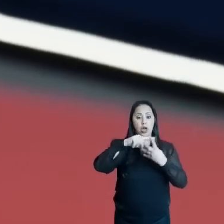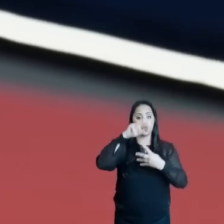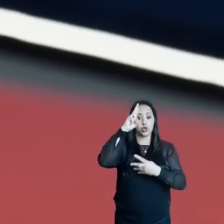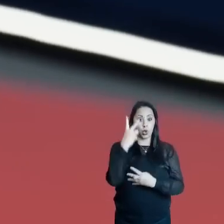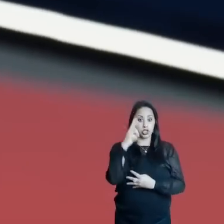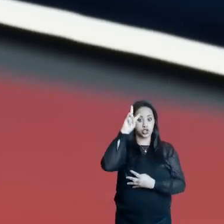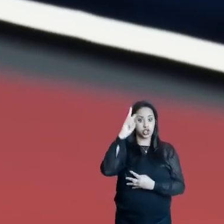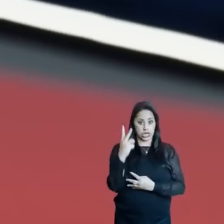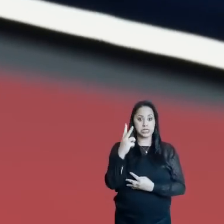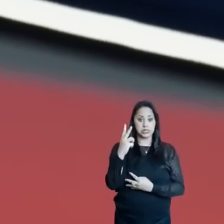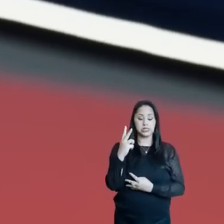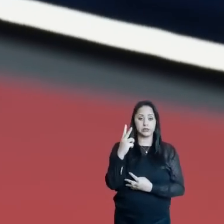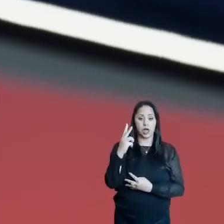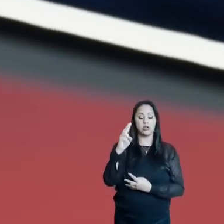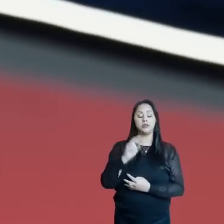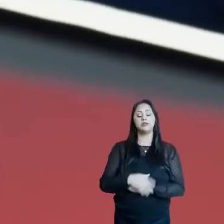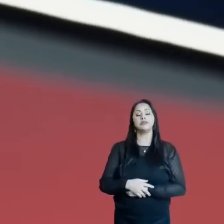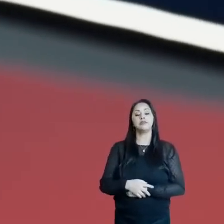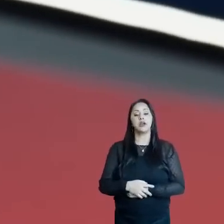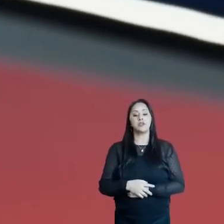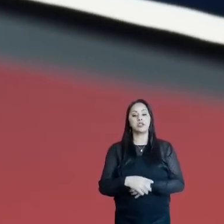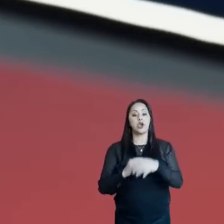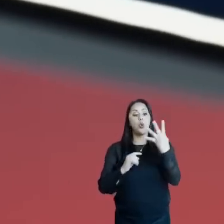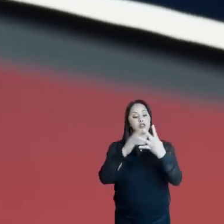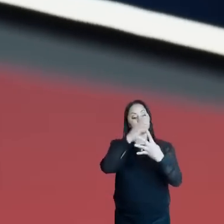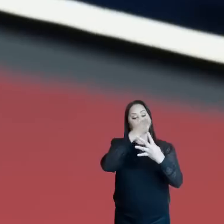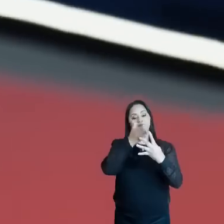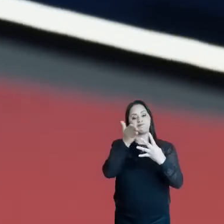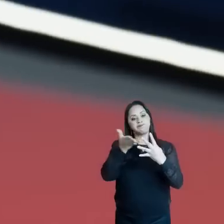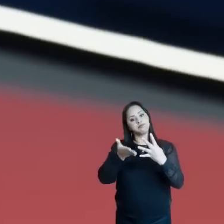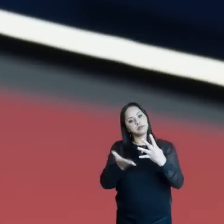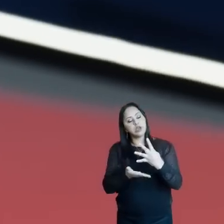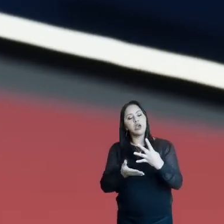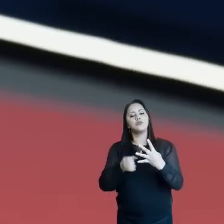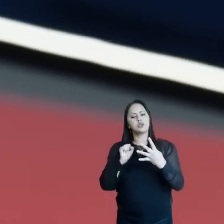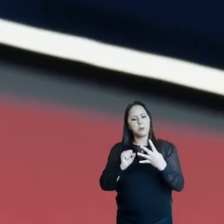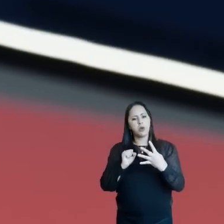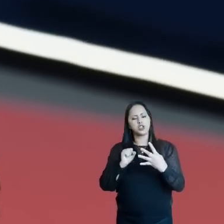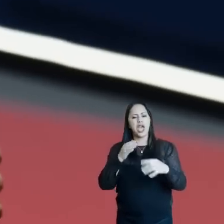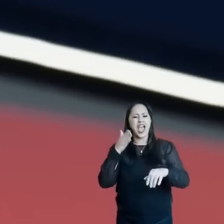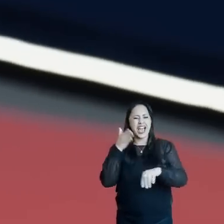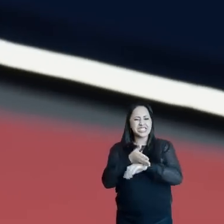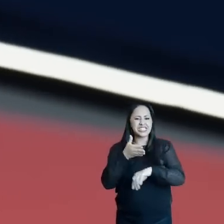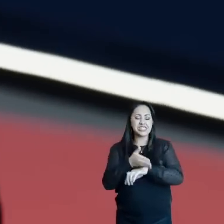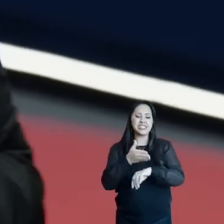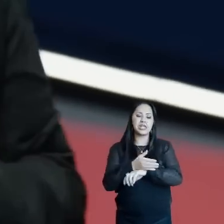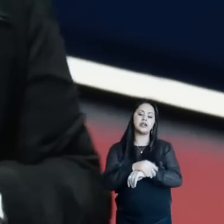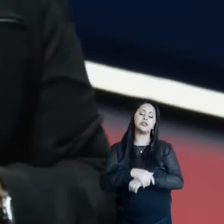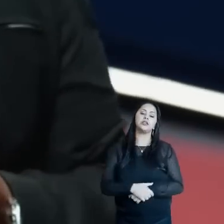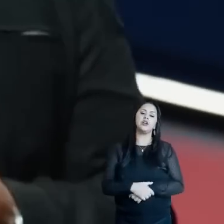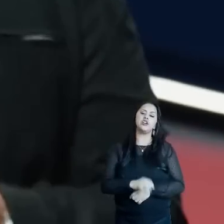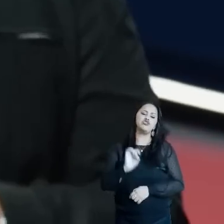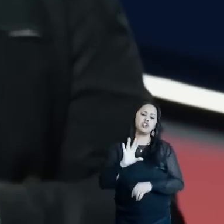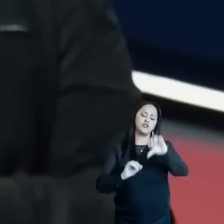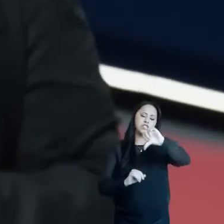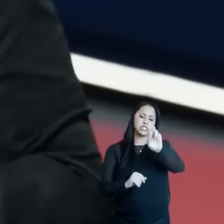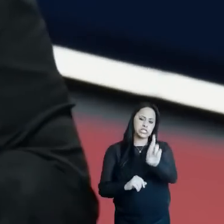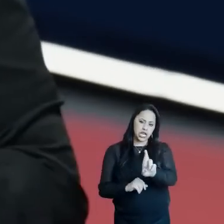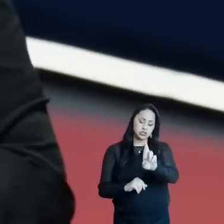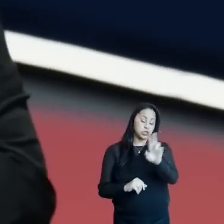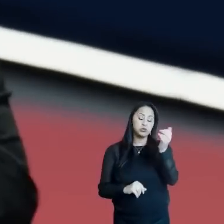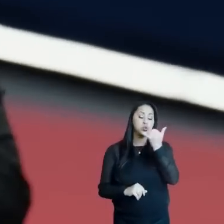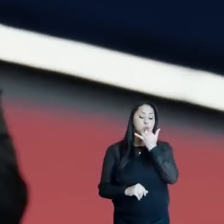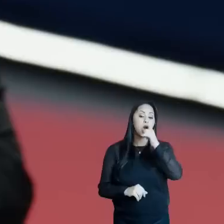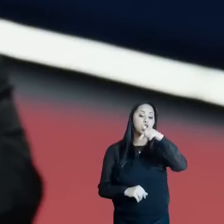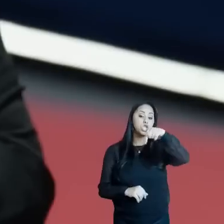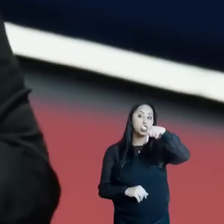né, as 4 sessões, eu recomendo que você acesse lá drive.6e1 depois da live aqui e você compre, que é só R$ 97 para você